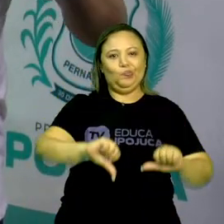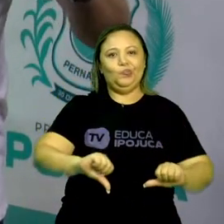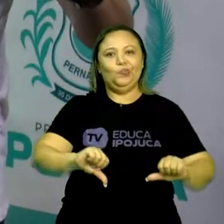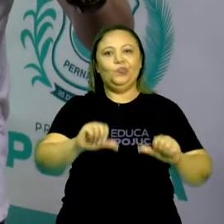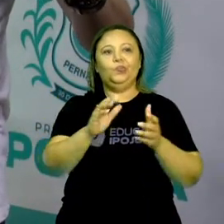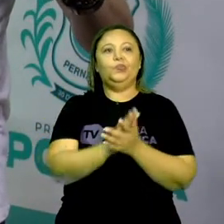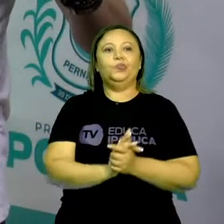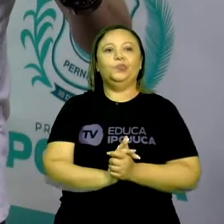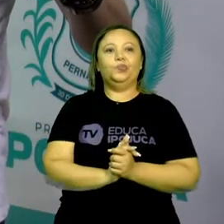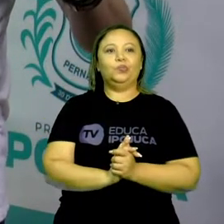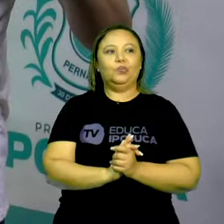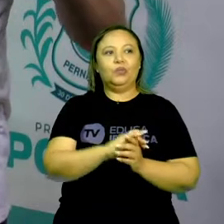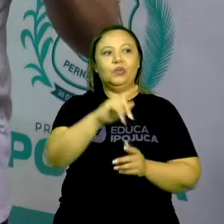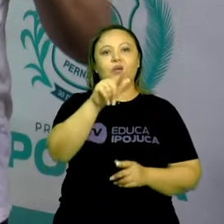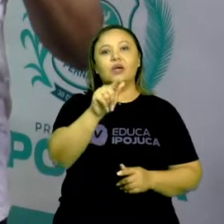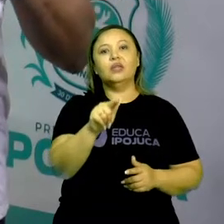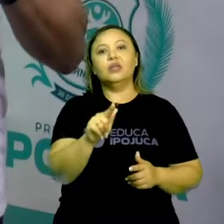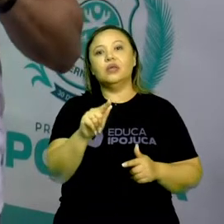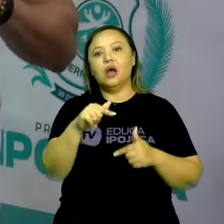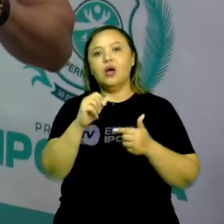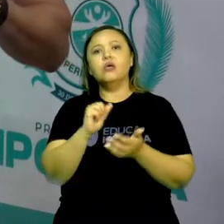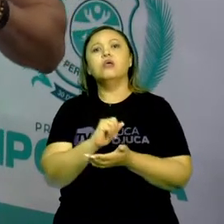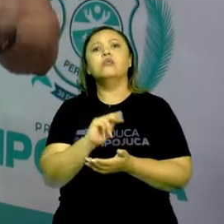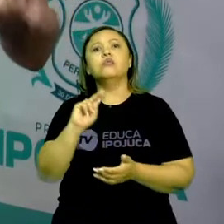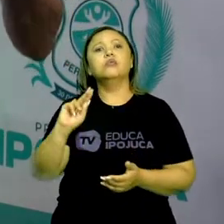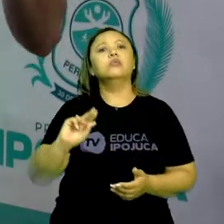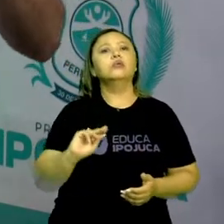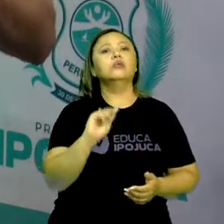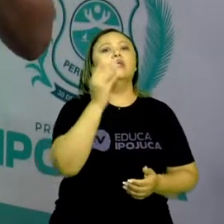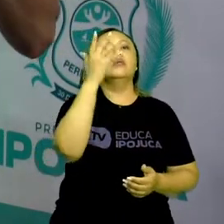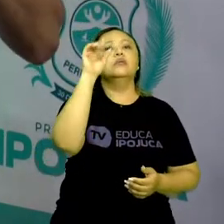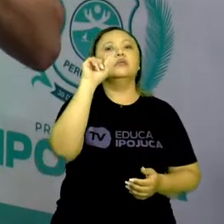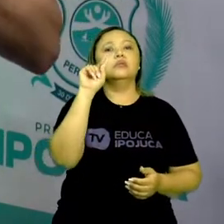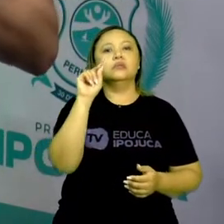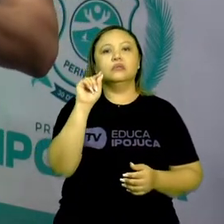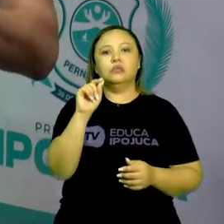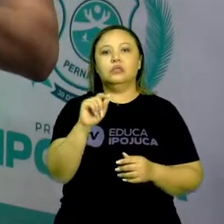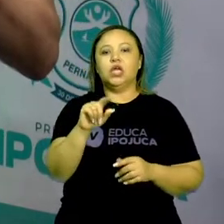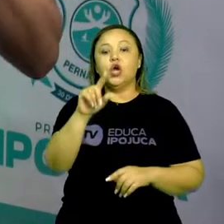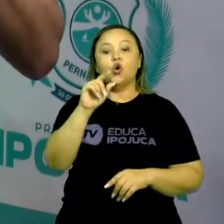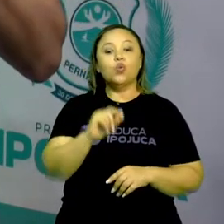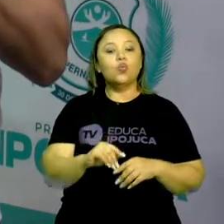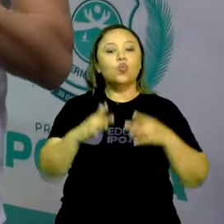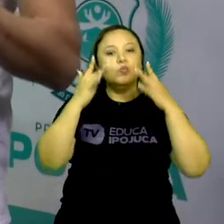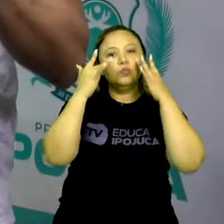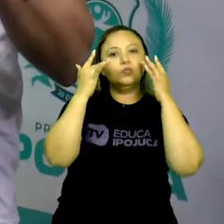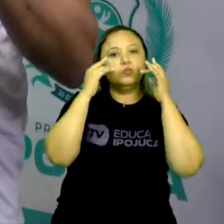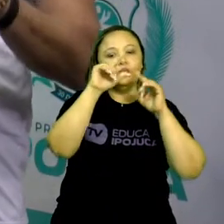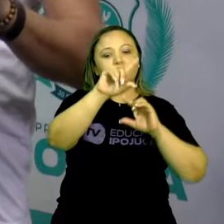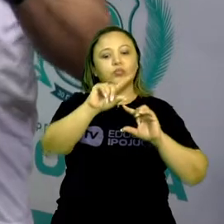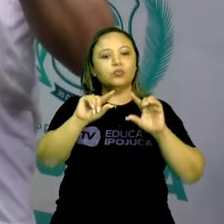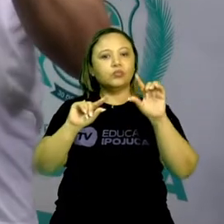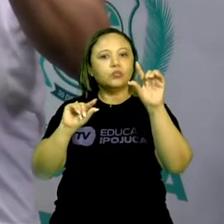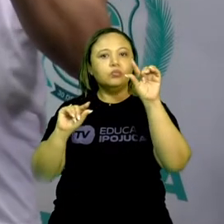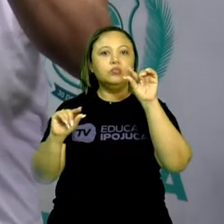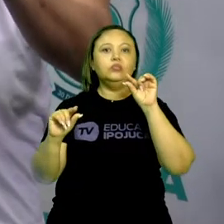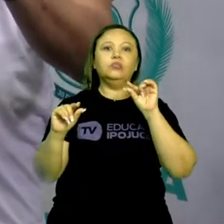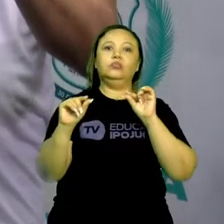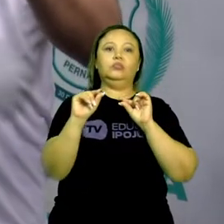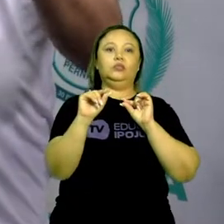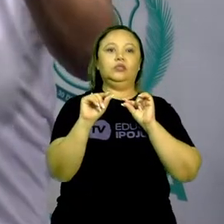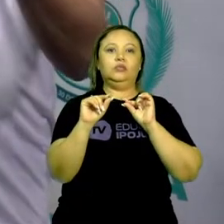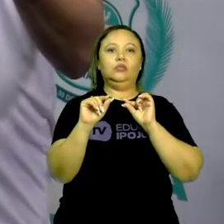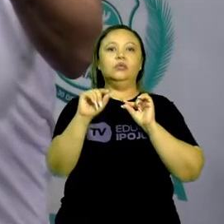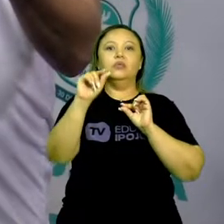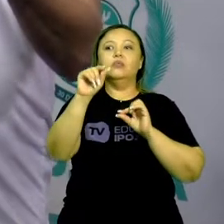Passaria em brancas nuvens, né? Mas aí o que é que acontece? O espetáculo foi selecionado para um festival de teatro no Rio de